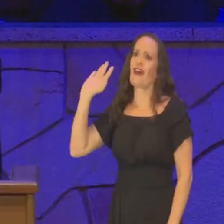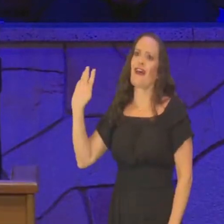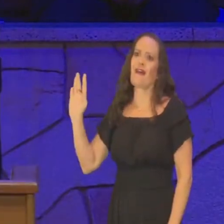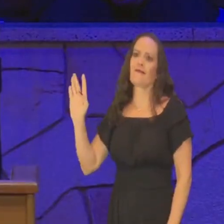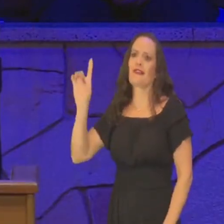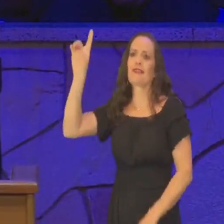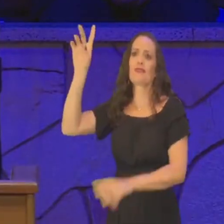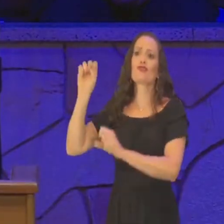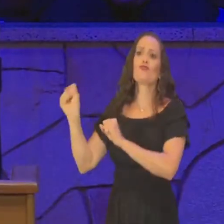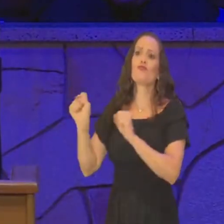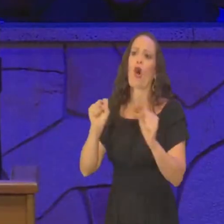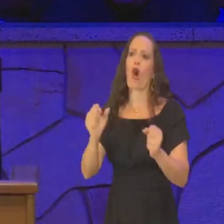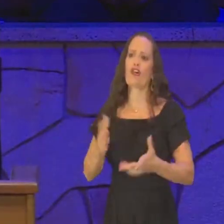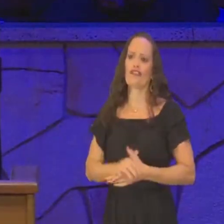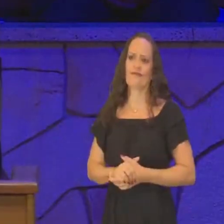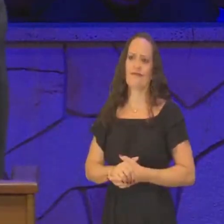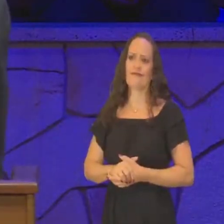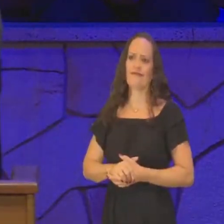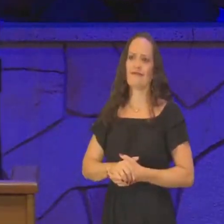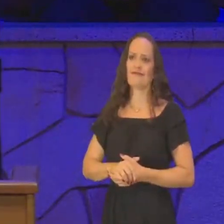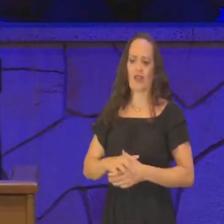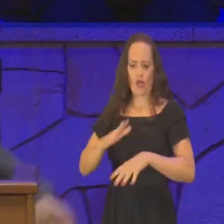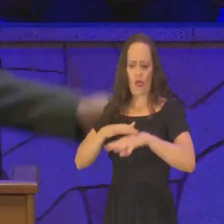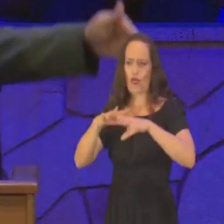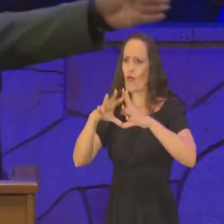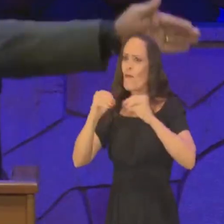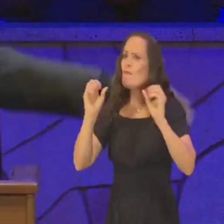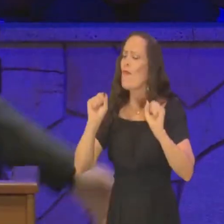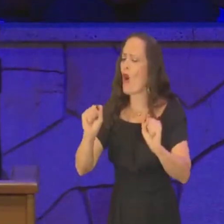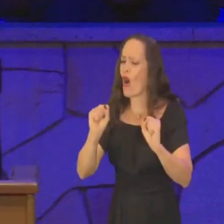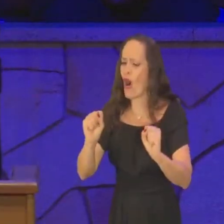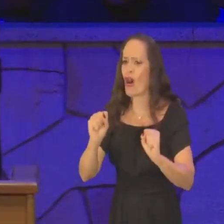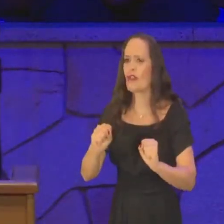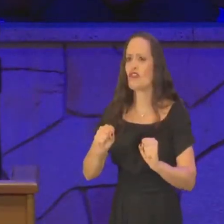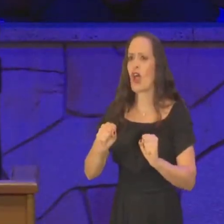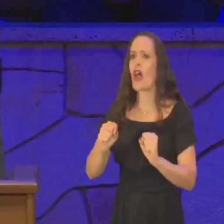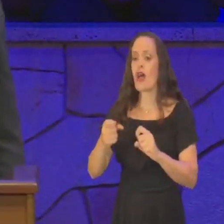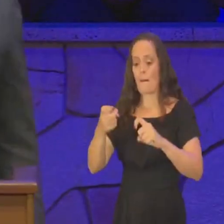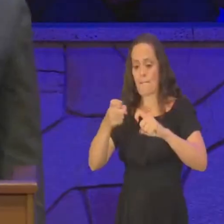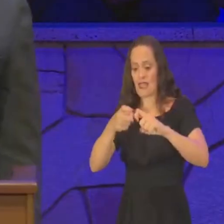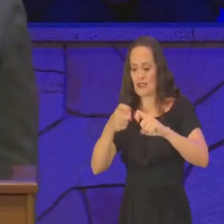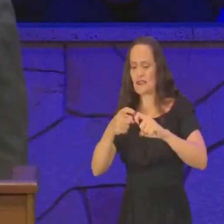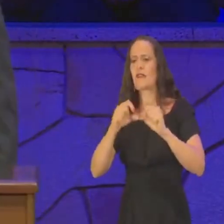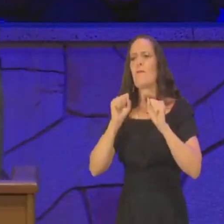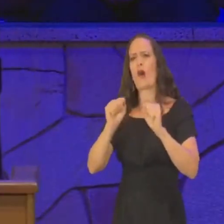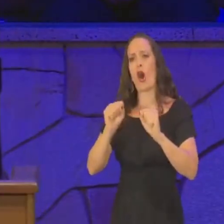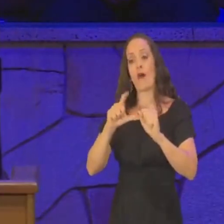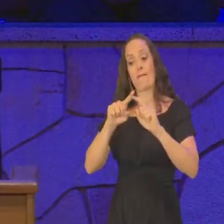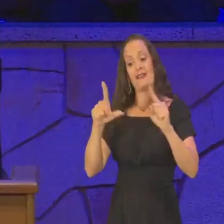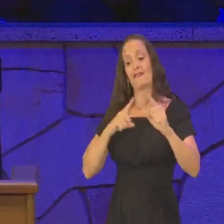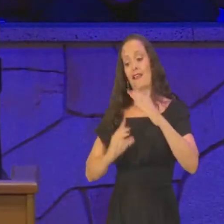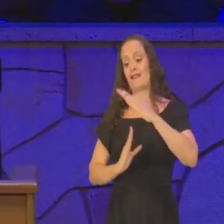pode, só Ele pode realizar. A medicina põe o seu limite.